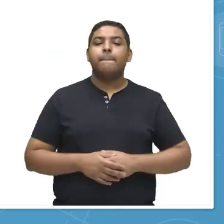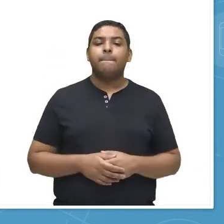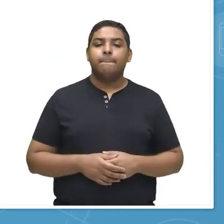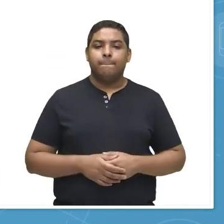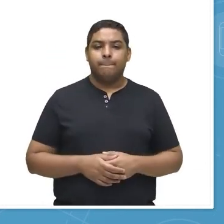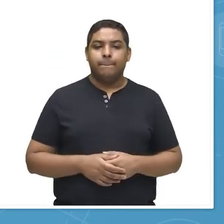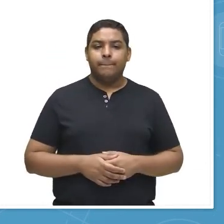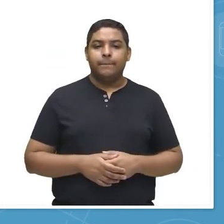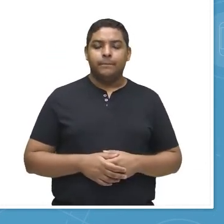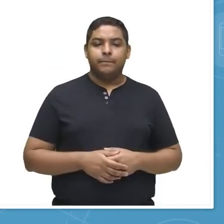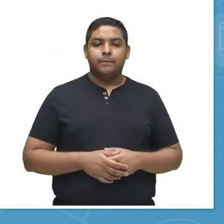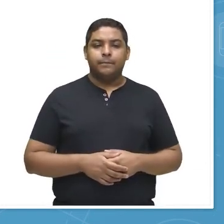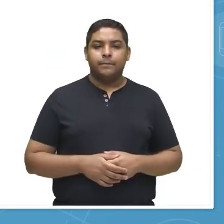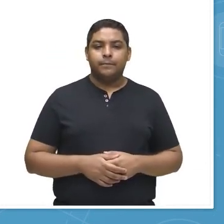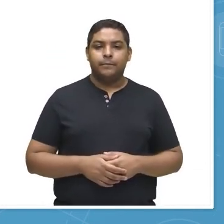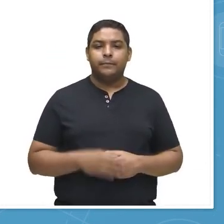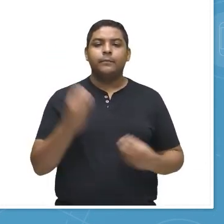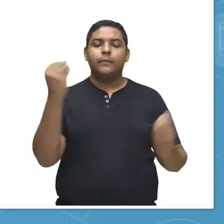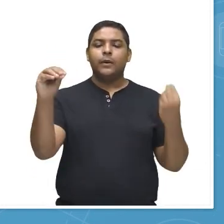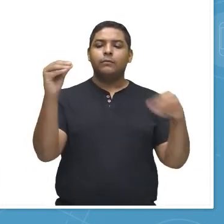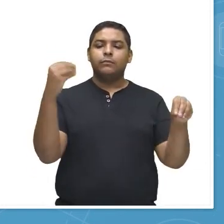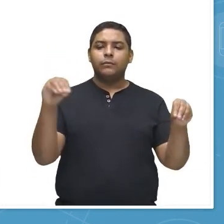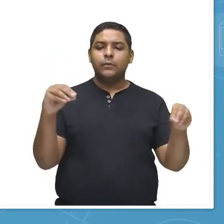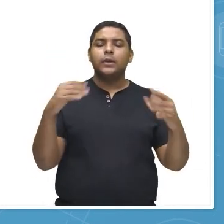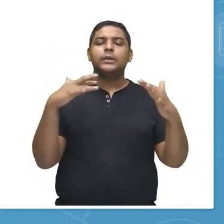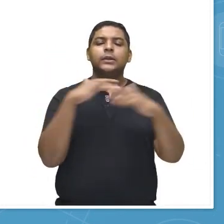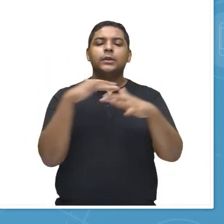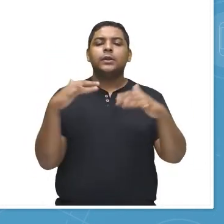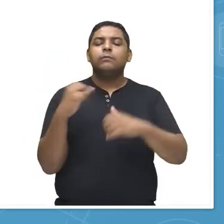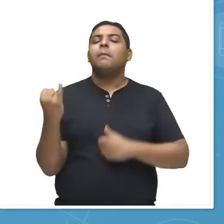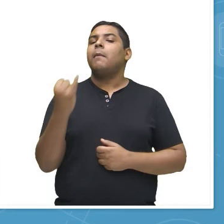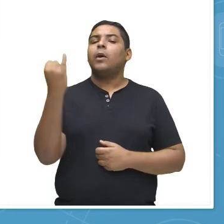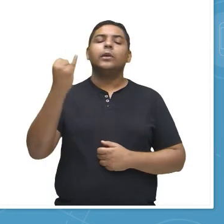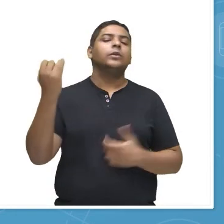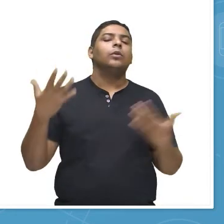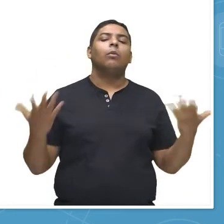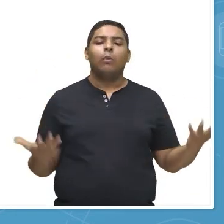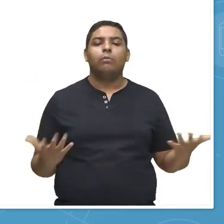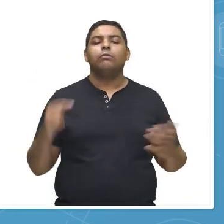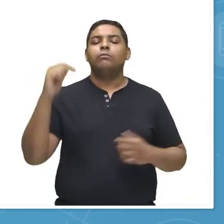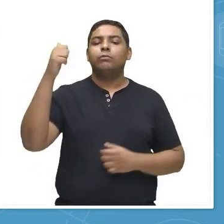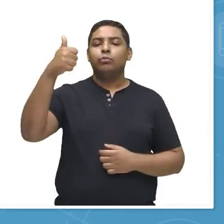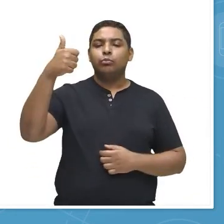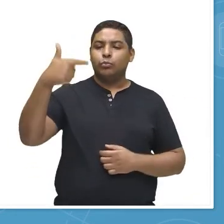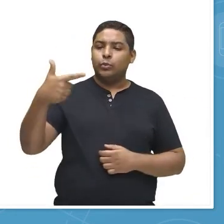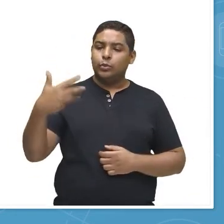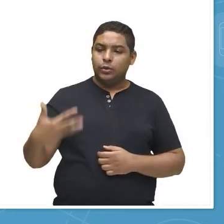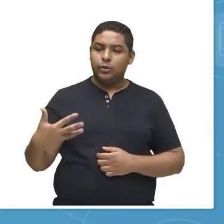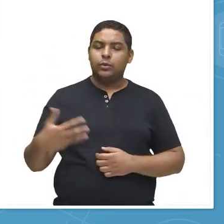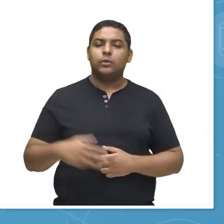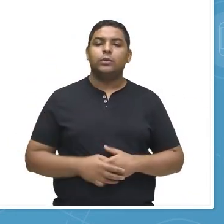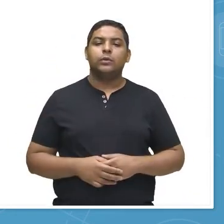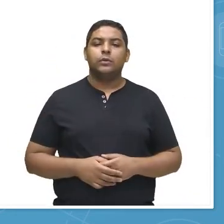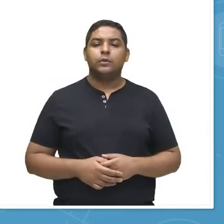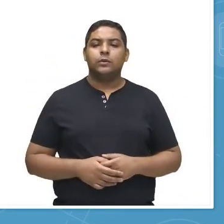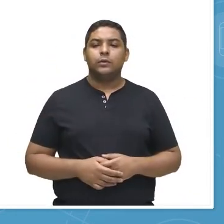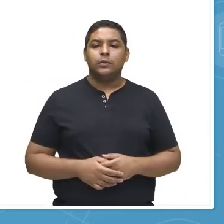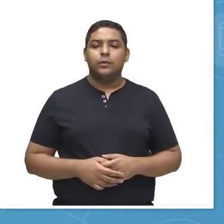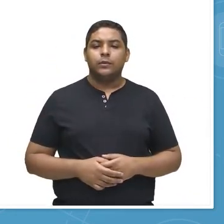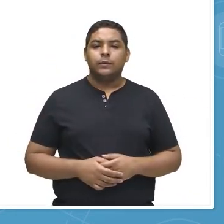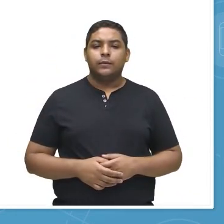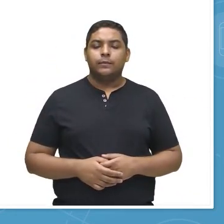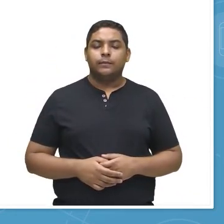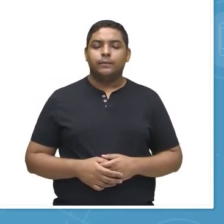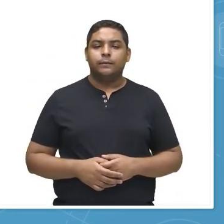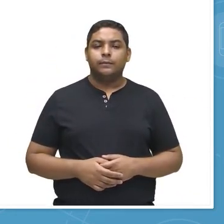seu grau de importância. Cidade metropolitana, cidade regional e cidade global. Então temos aí as